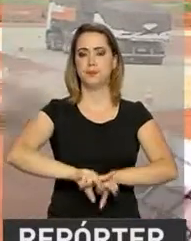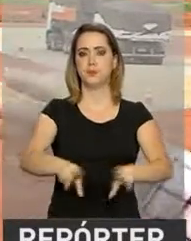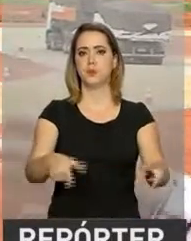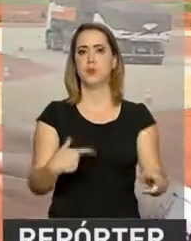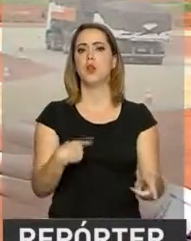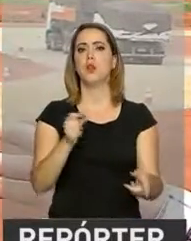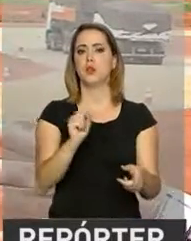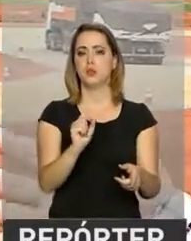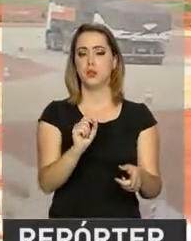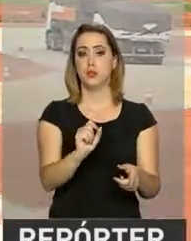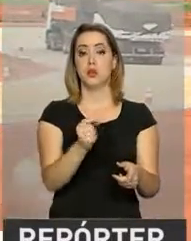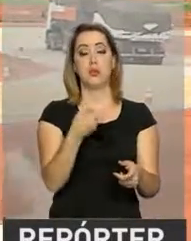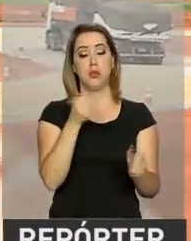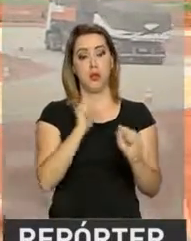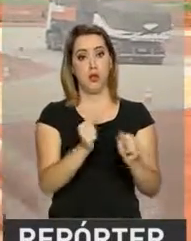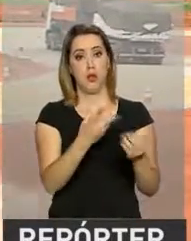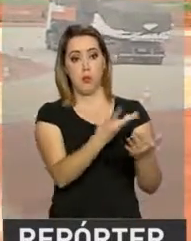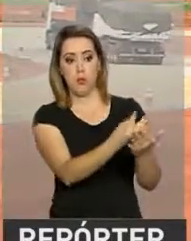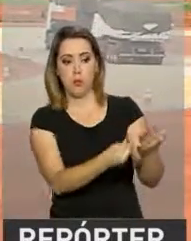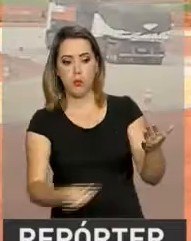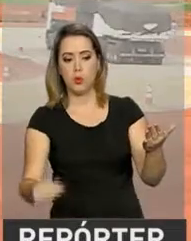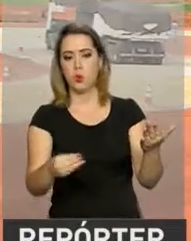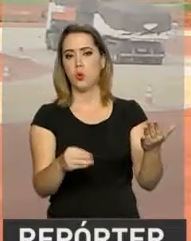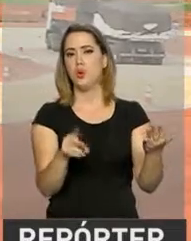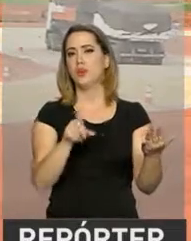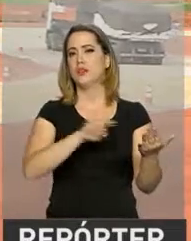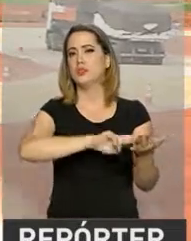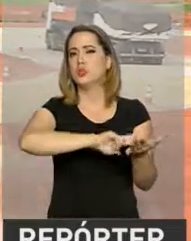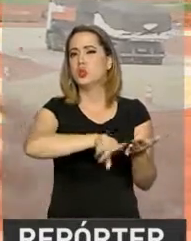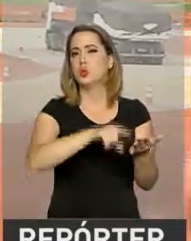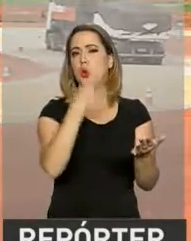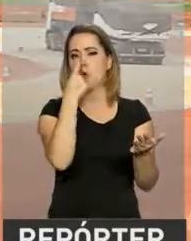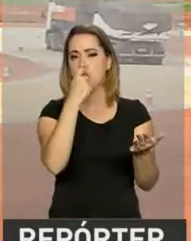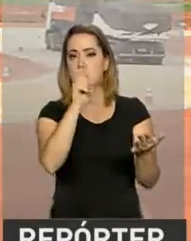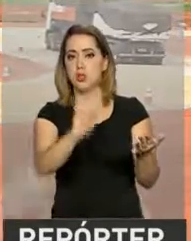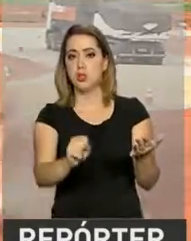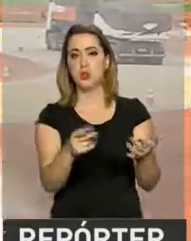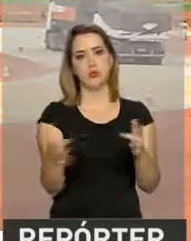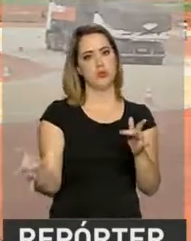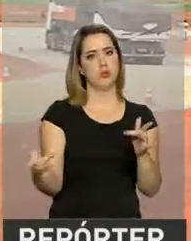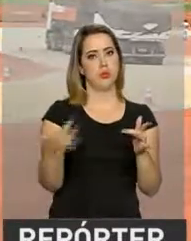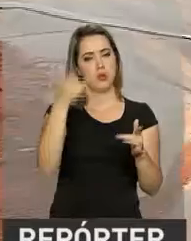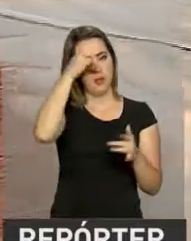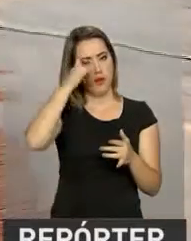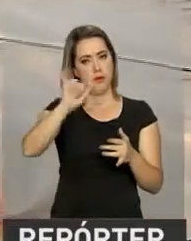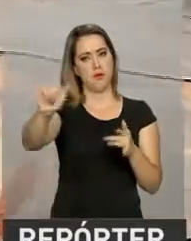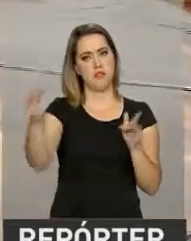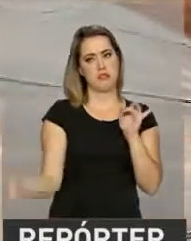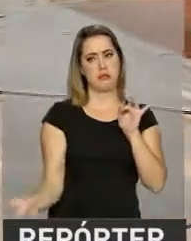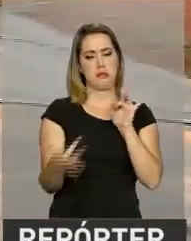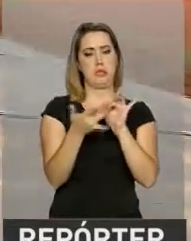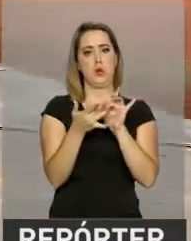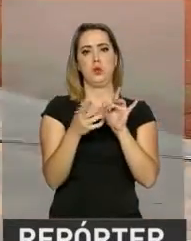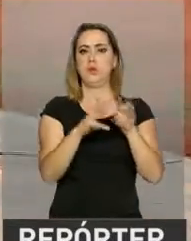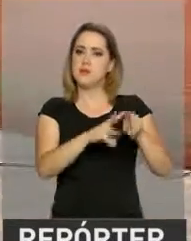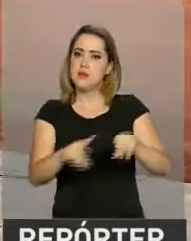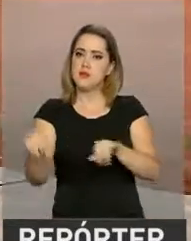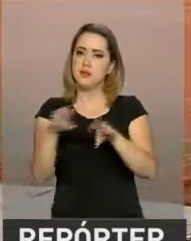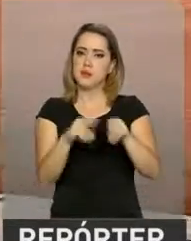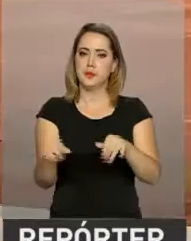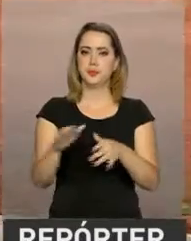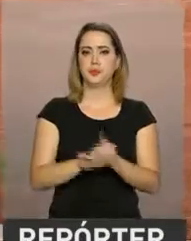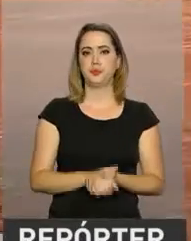choro ligados pois se você impede que haja essa contaminação do meio ambiente que é natural no chão a unidade tem